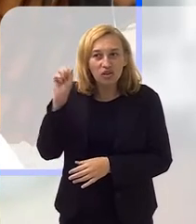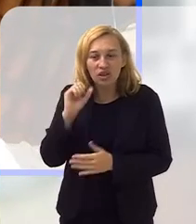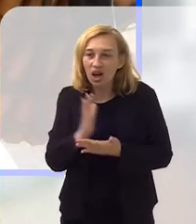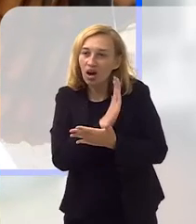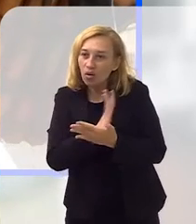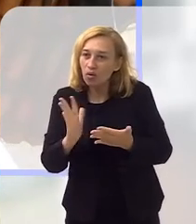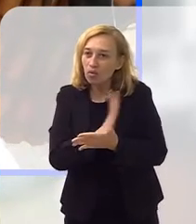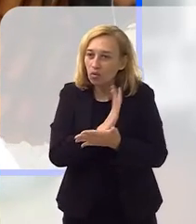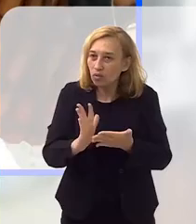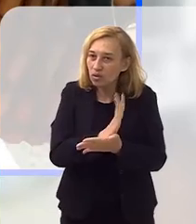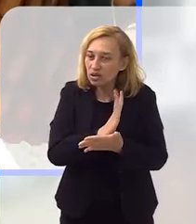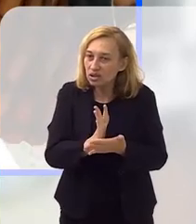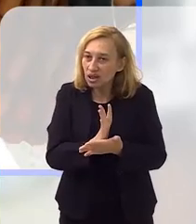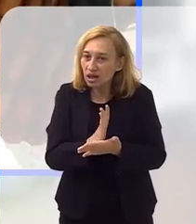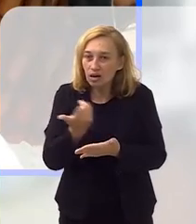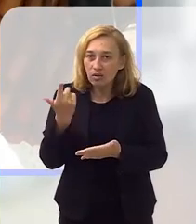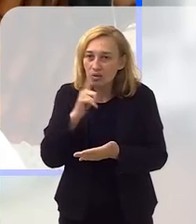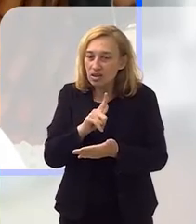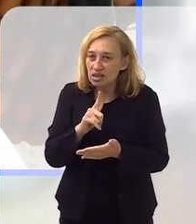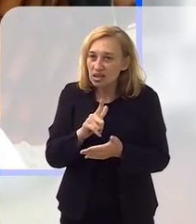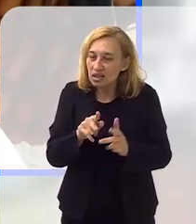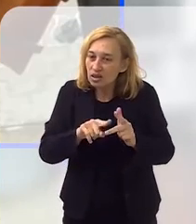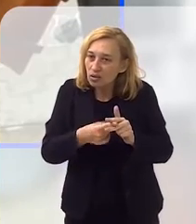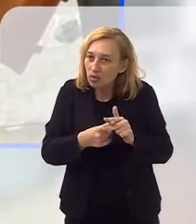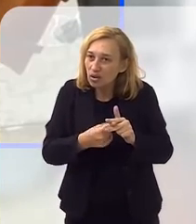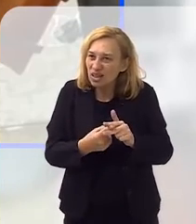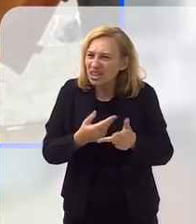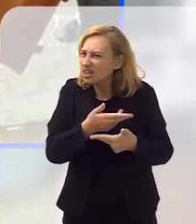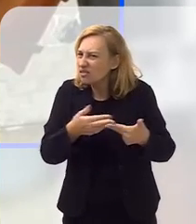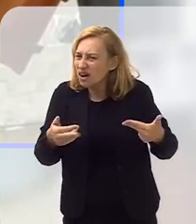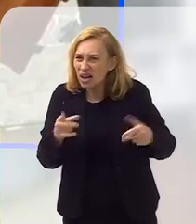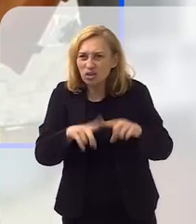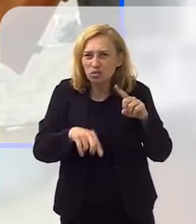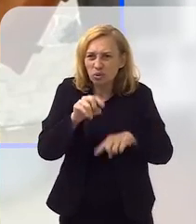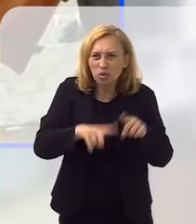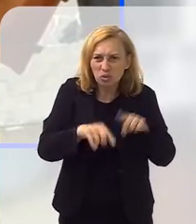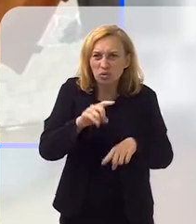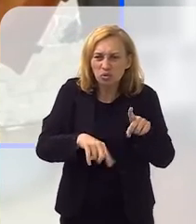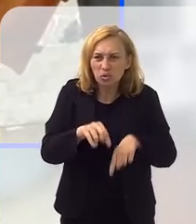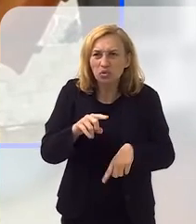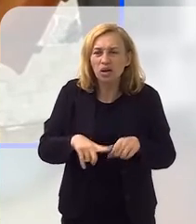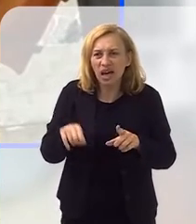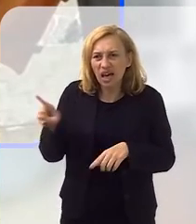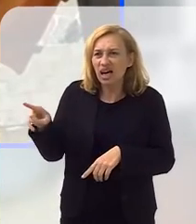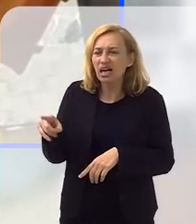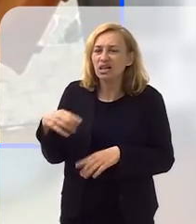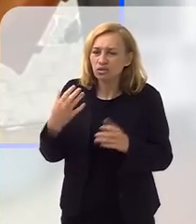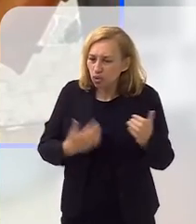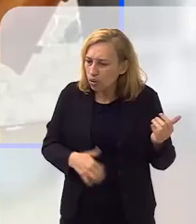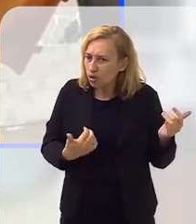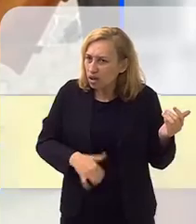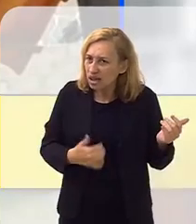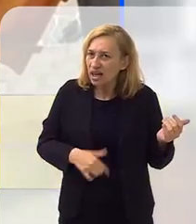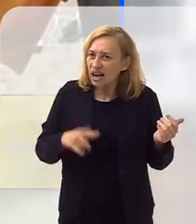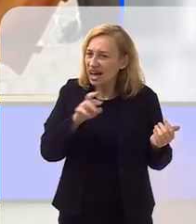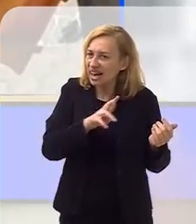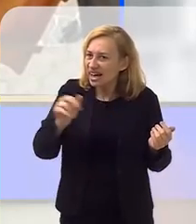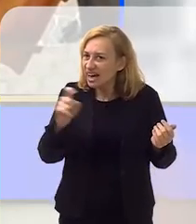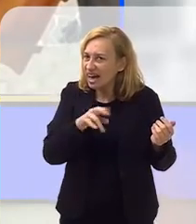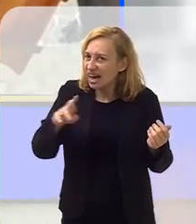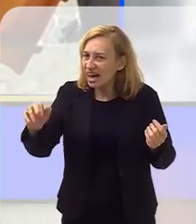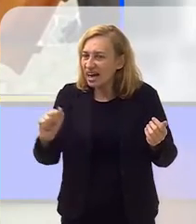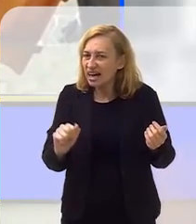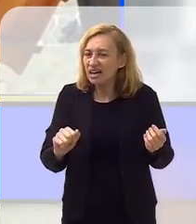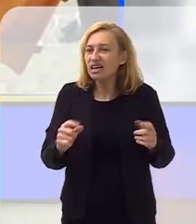a gente vai escutando, algumas a gente está até recuperando, para escutar que tem muito material, muita coisa mesmo. Ela tocando,